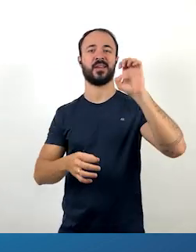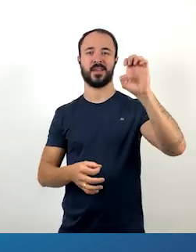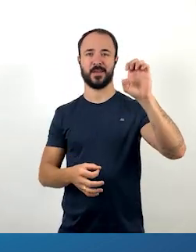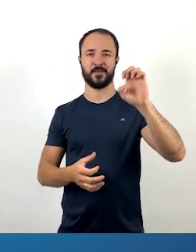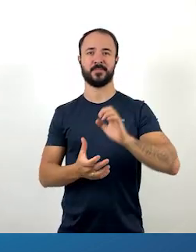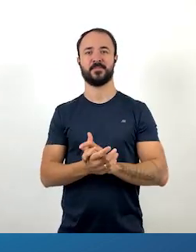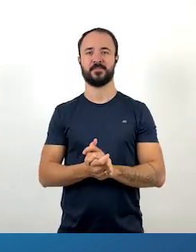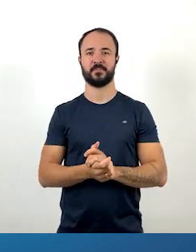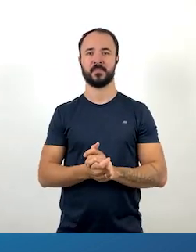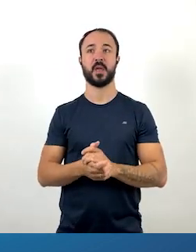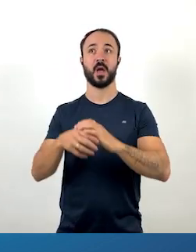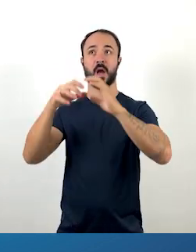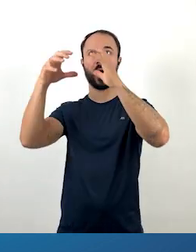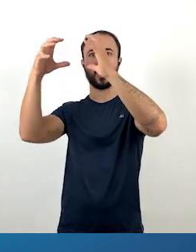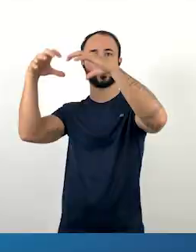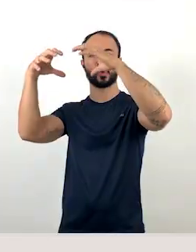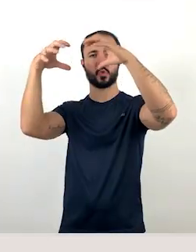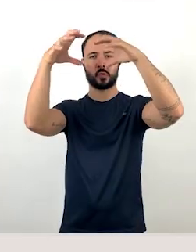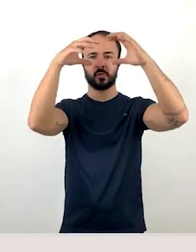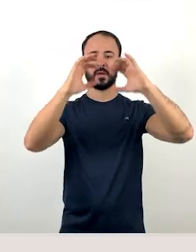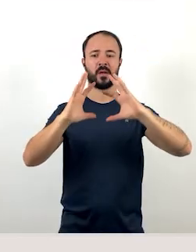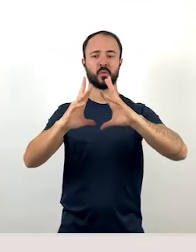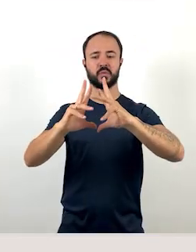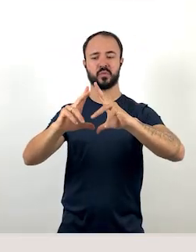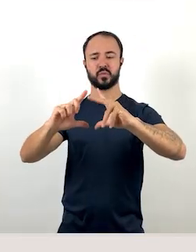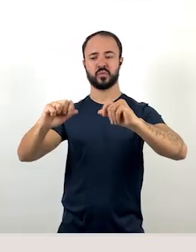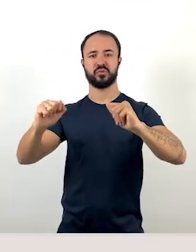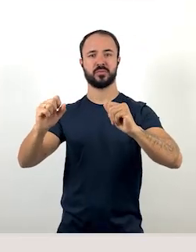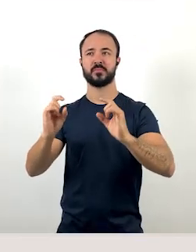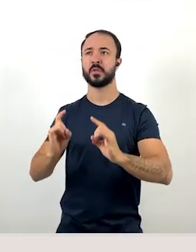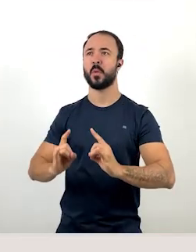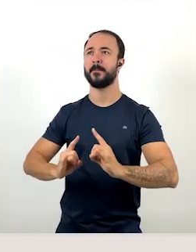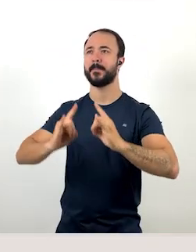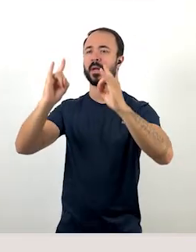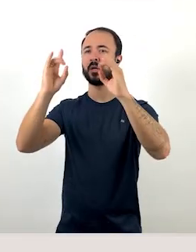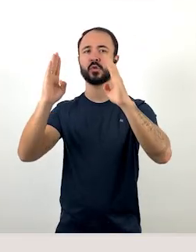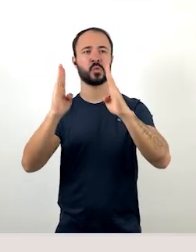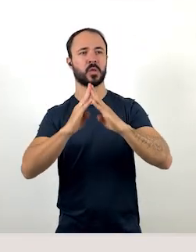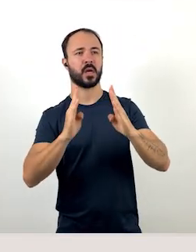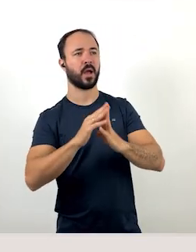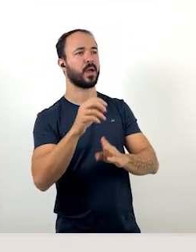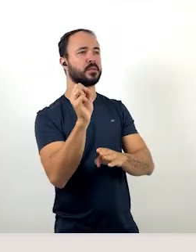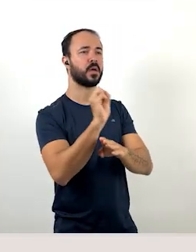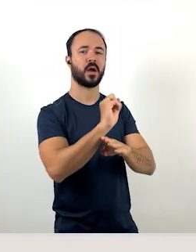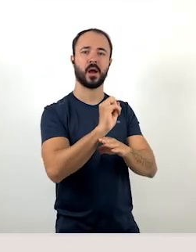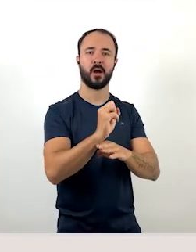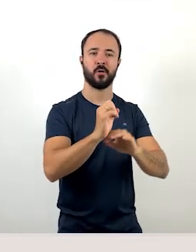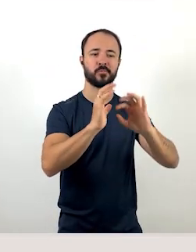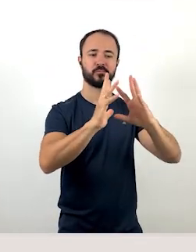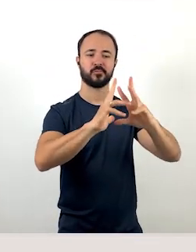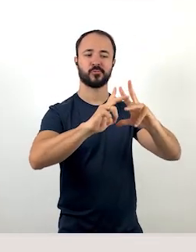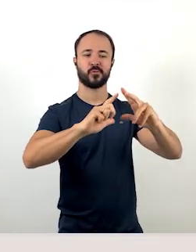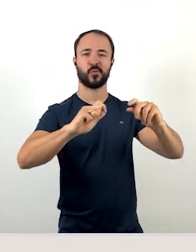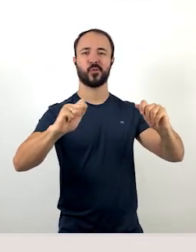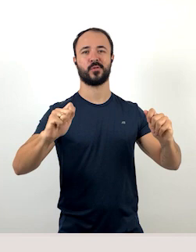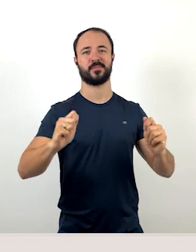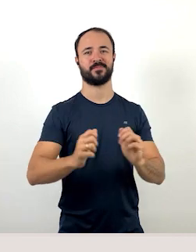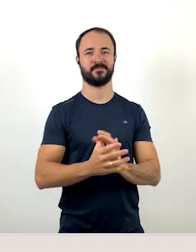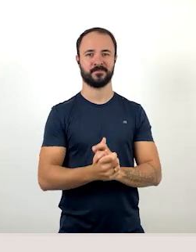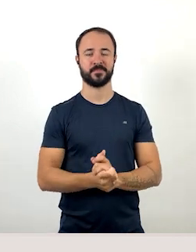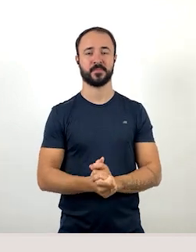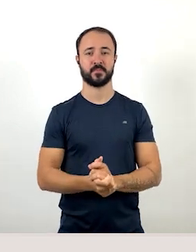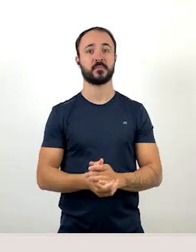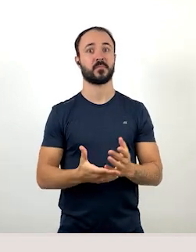da chuva precipitada provoca vários impactos nos elementos naturais e humanos. A corrosão de estruturas urbanas,